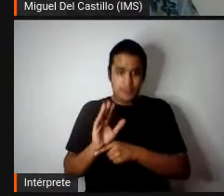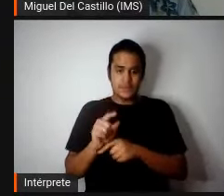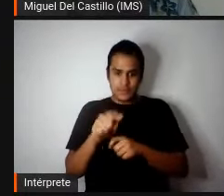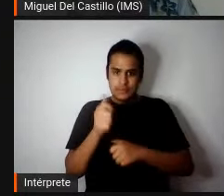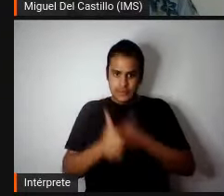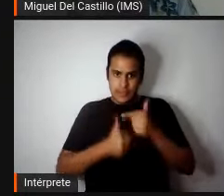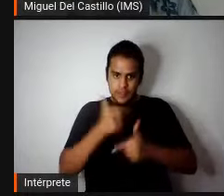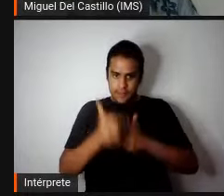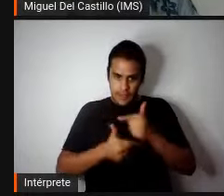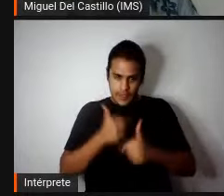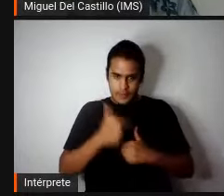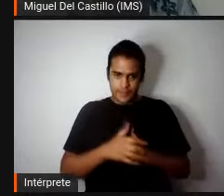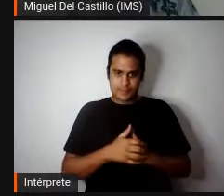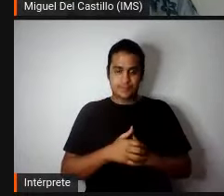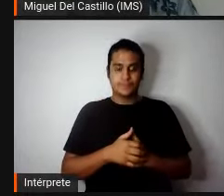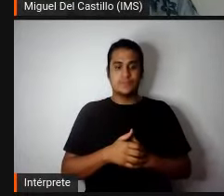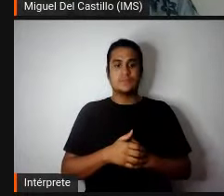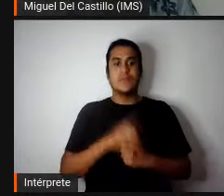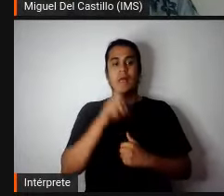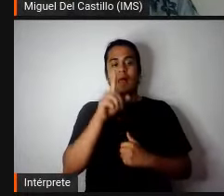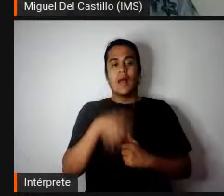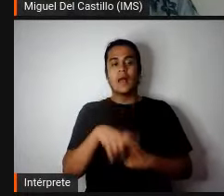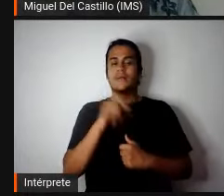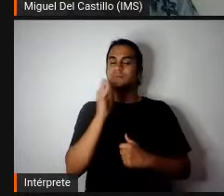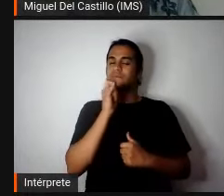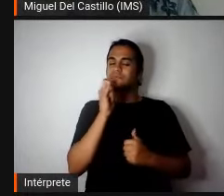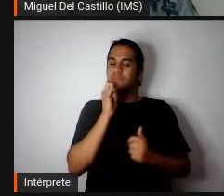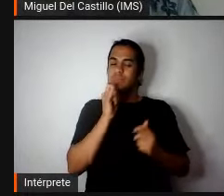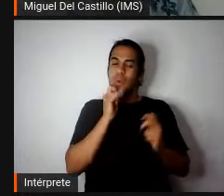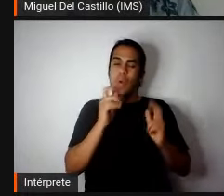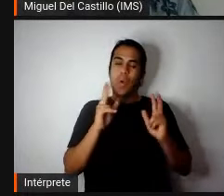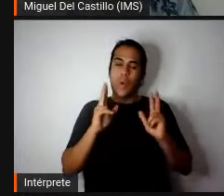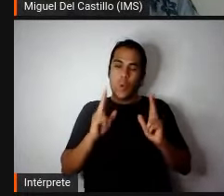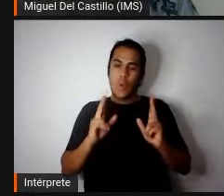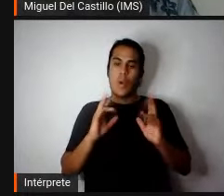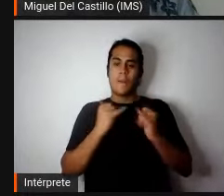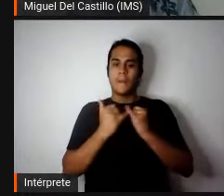está quase, quase numa área...